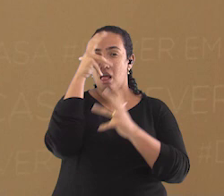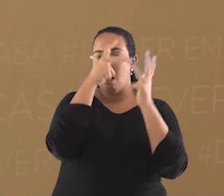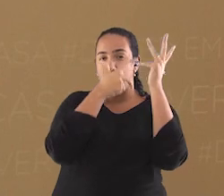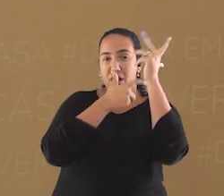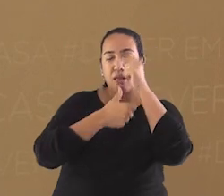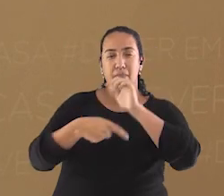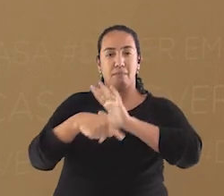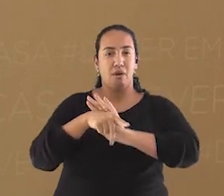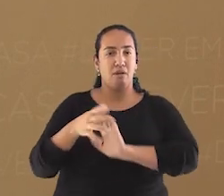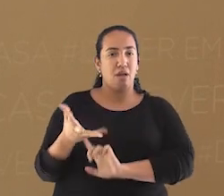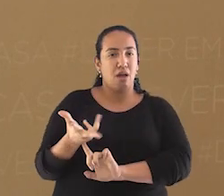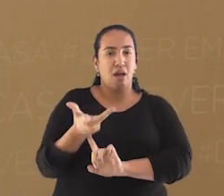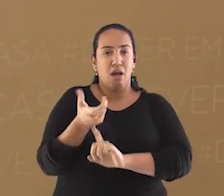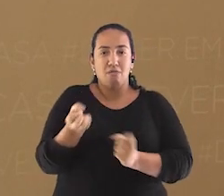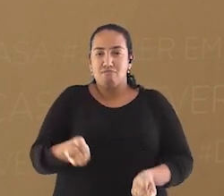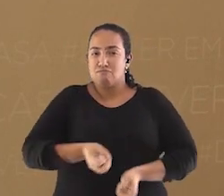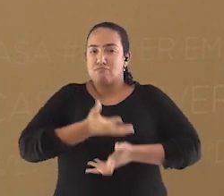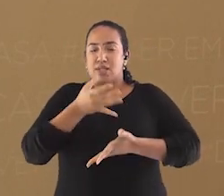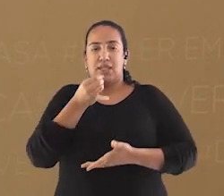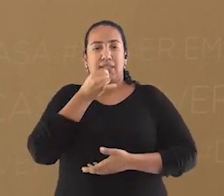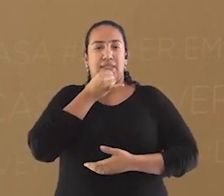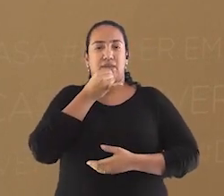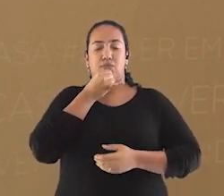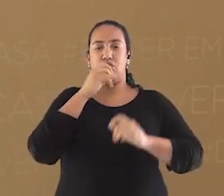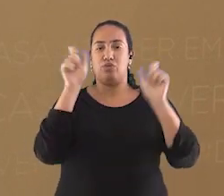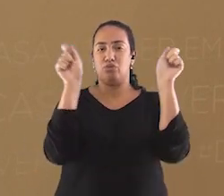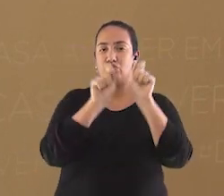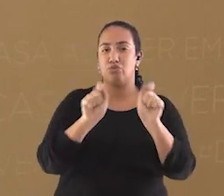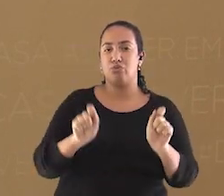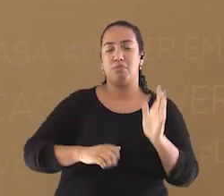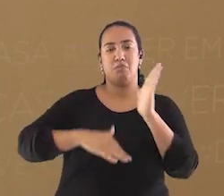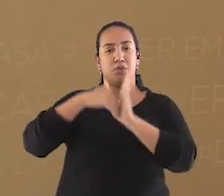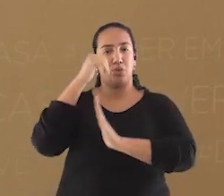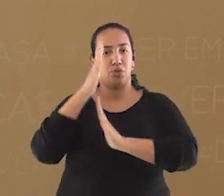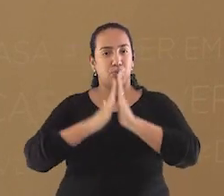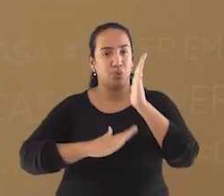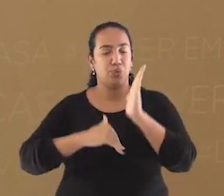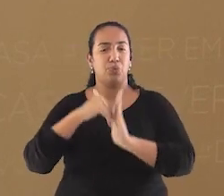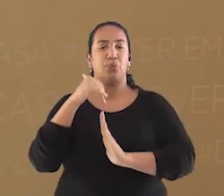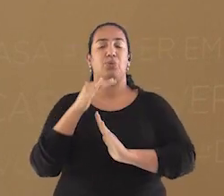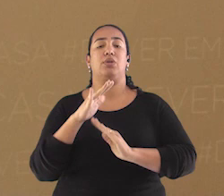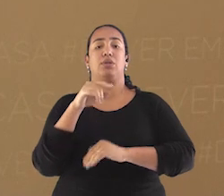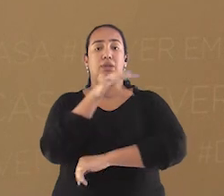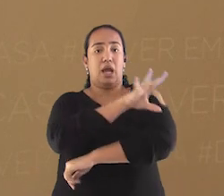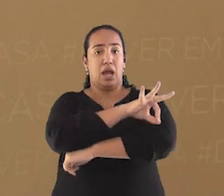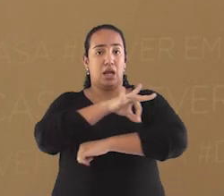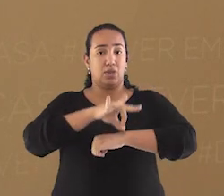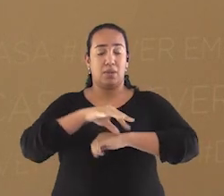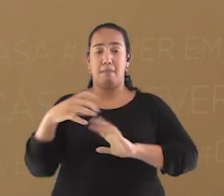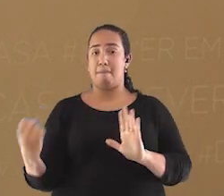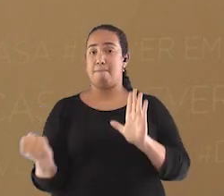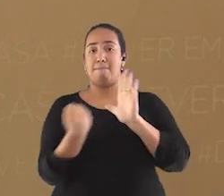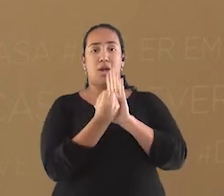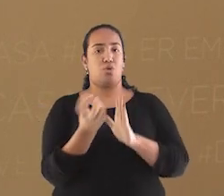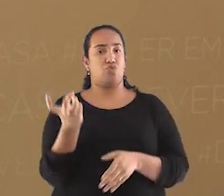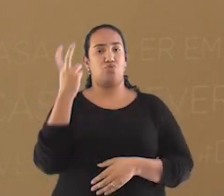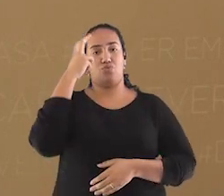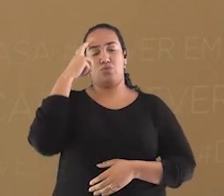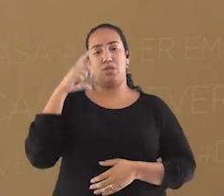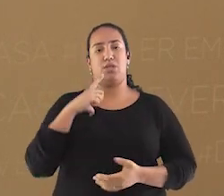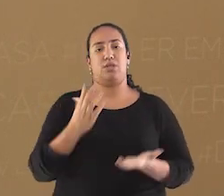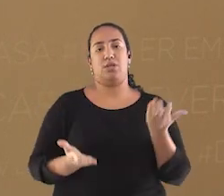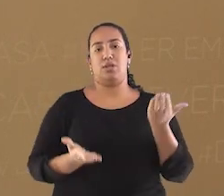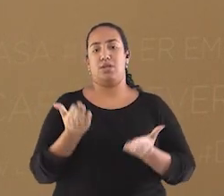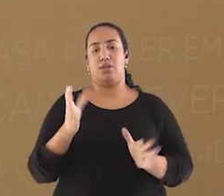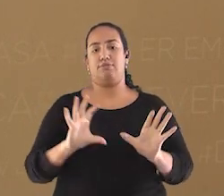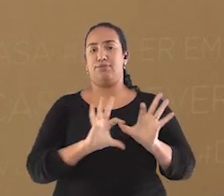expressadas em suas obras artísticas, como escultura, pintura e arquitetura, foram tidas como um marco cultural para seu